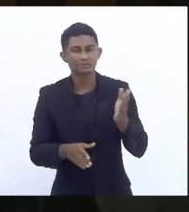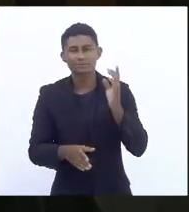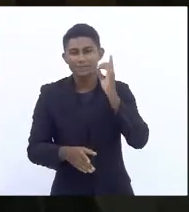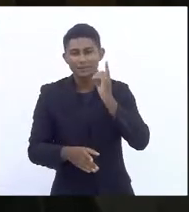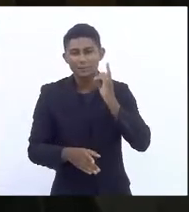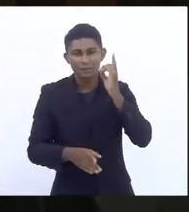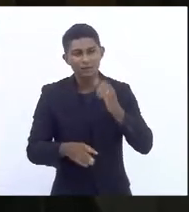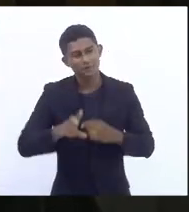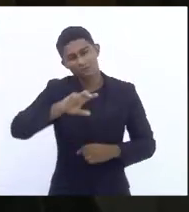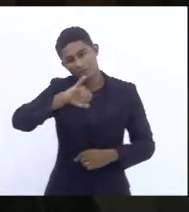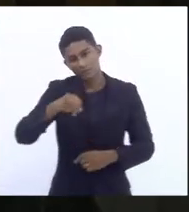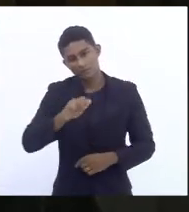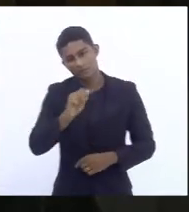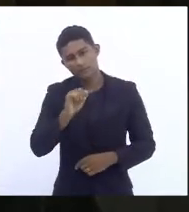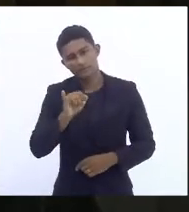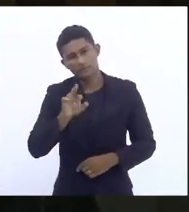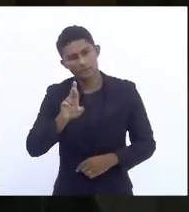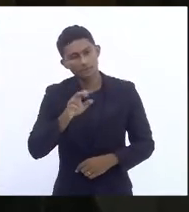Jair Bittencourt,